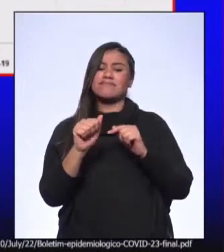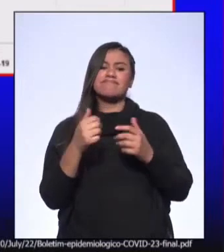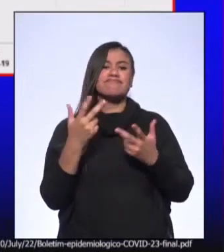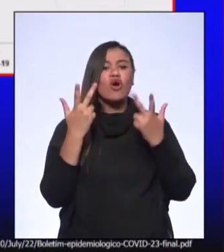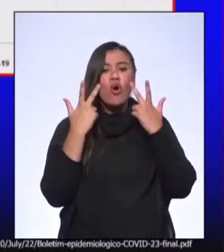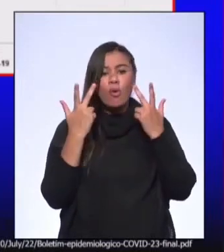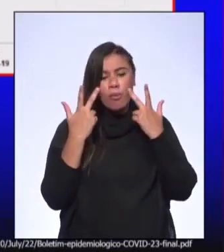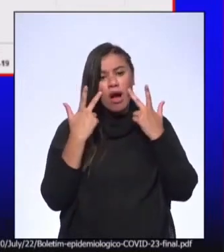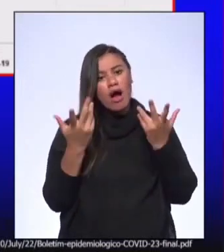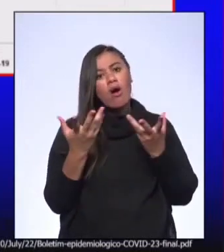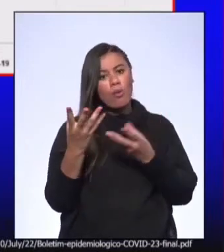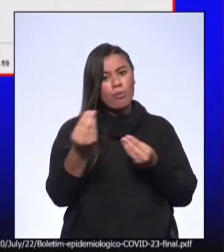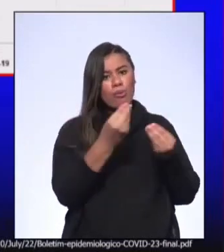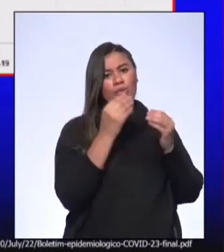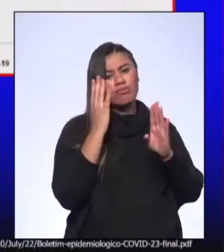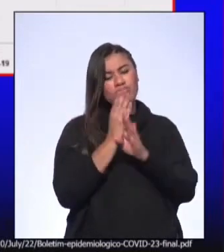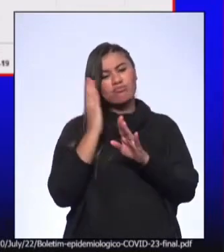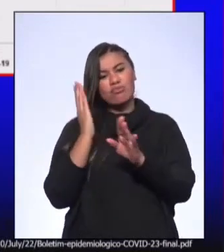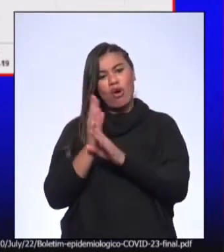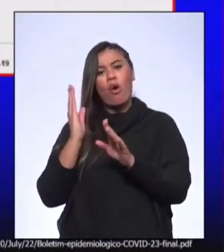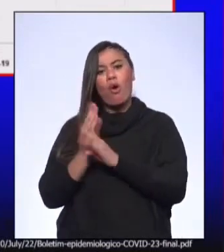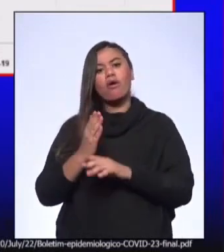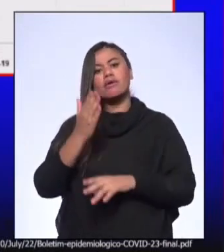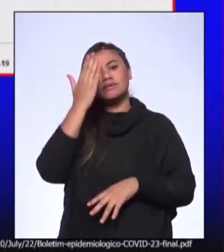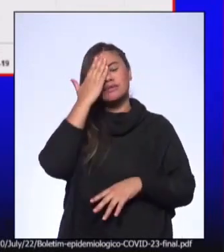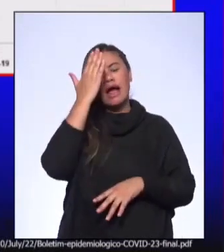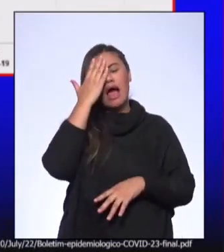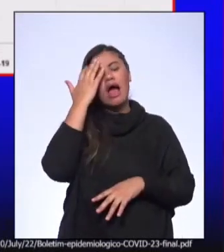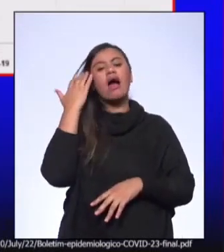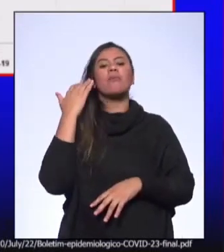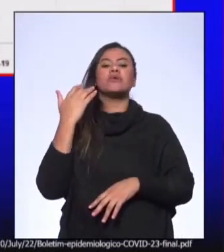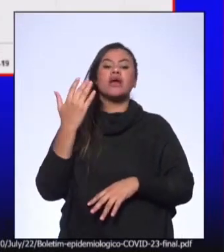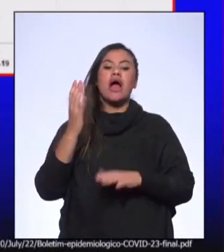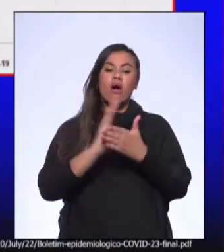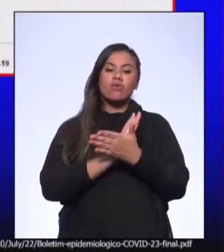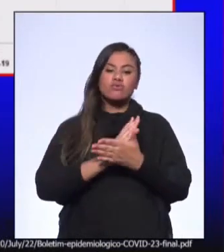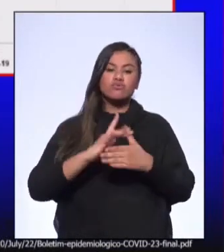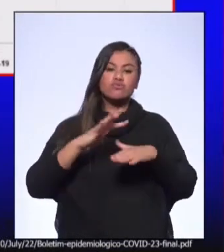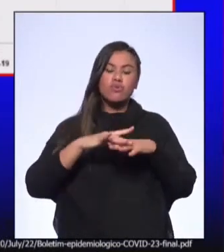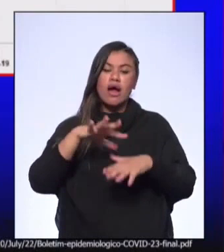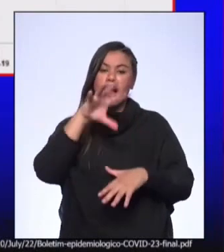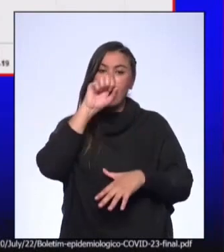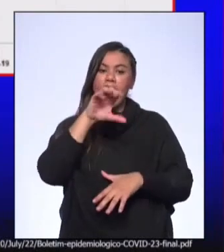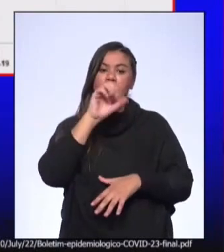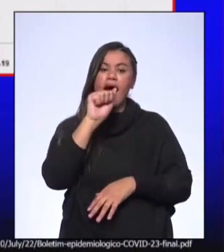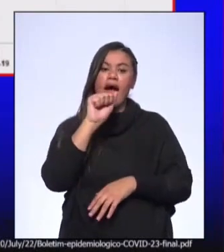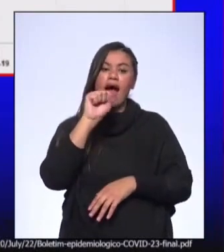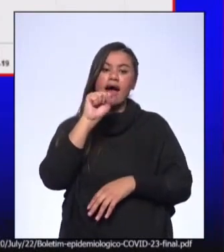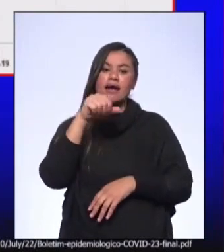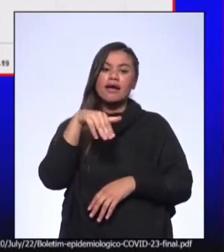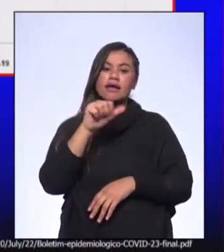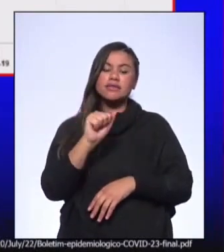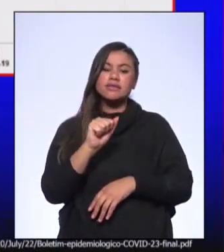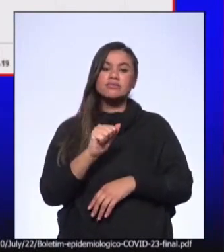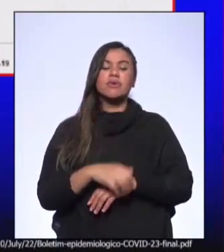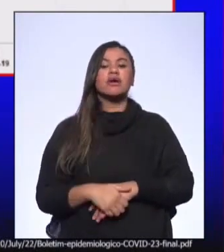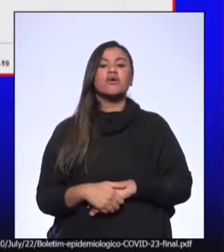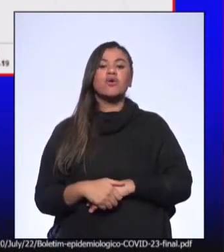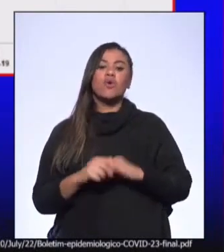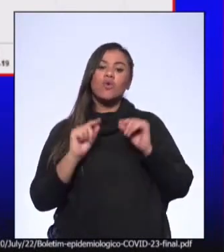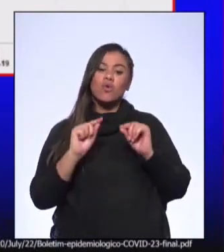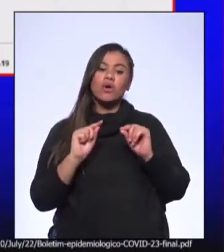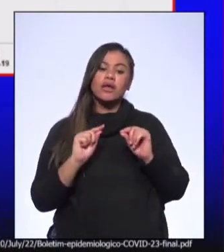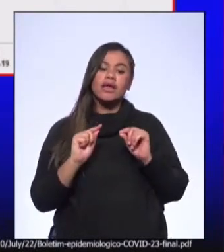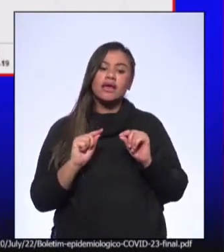que muitos que nos escutam aí são portadores de asma, né? A boa notícia, né, é que a asma